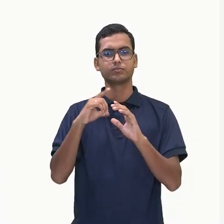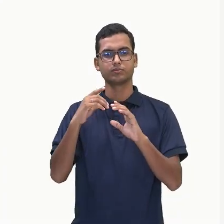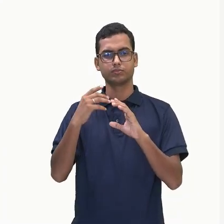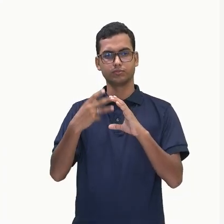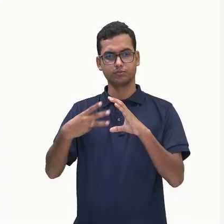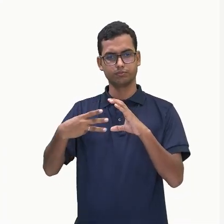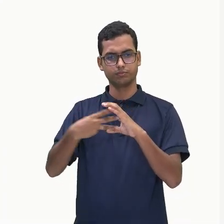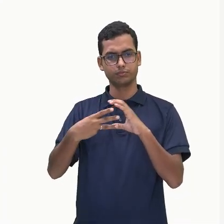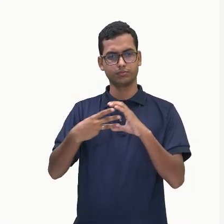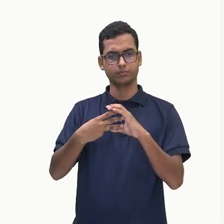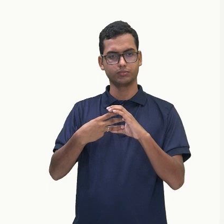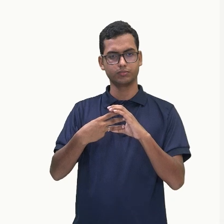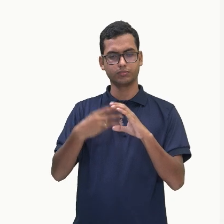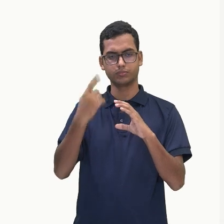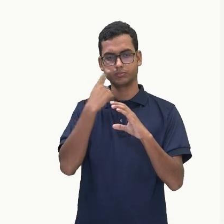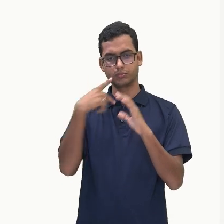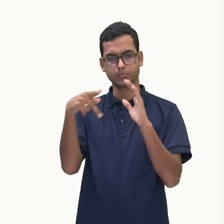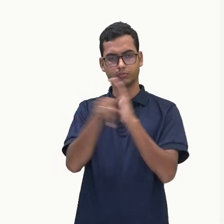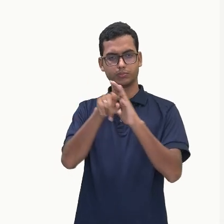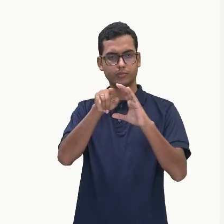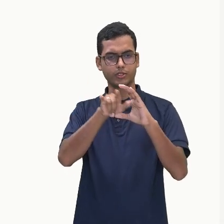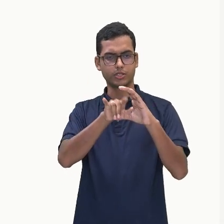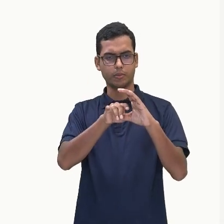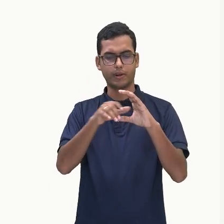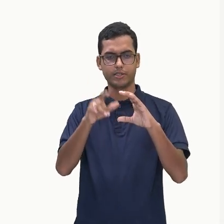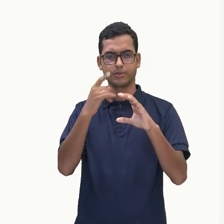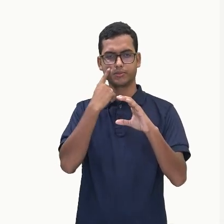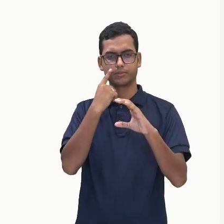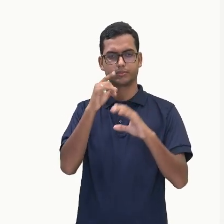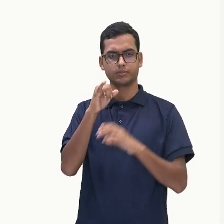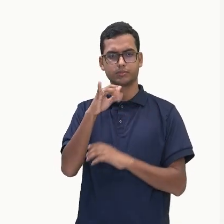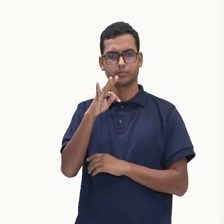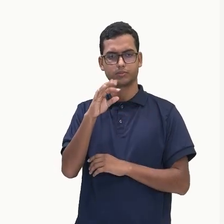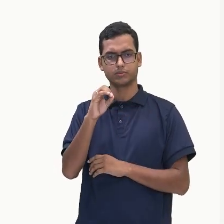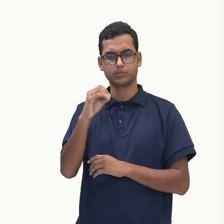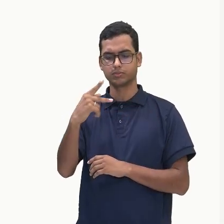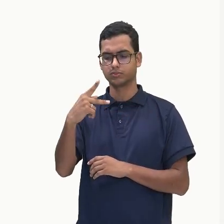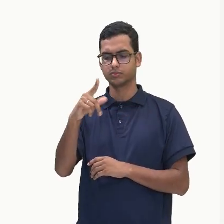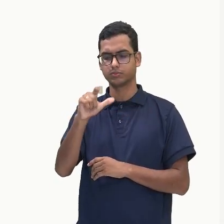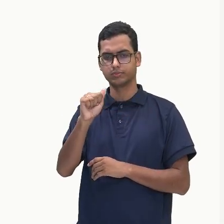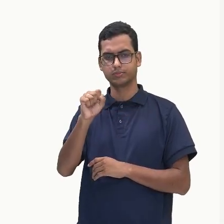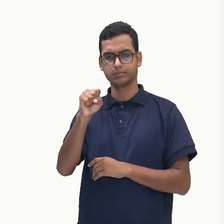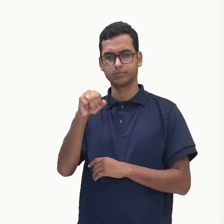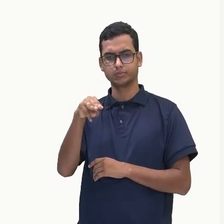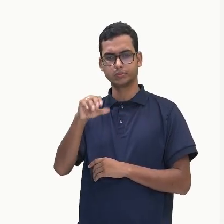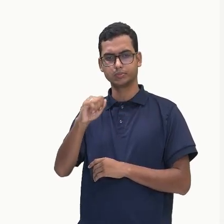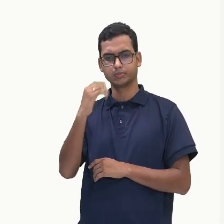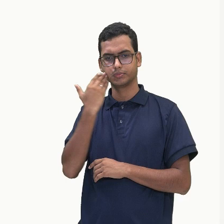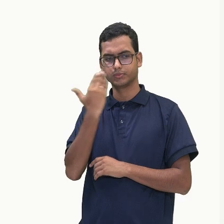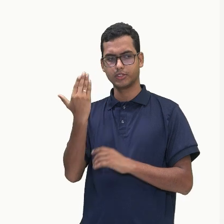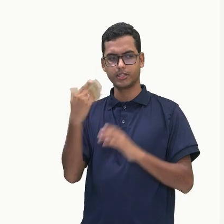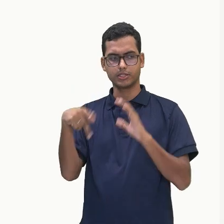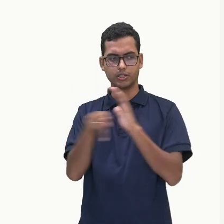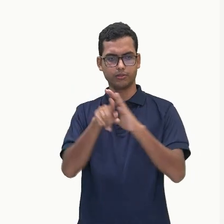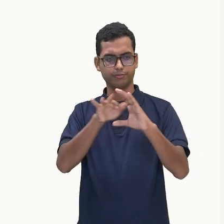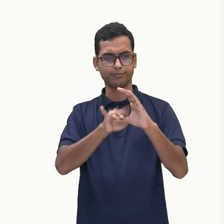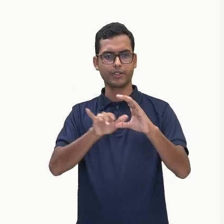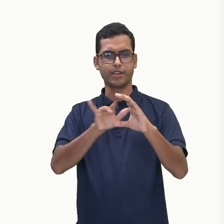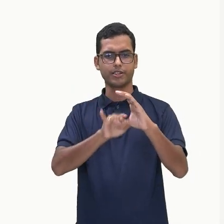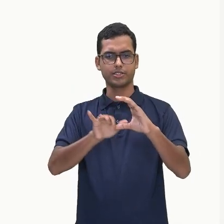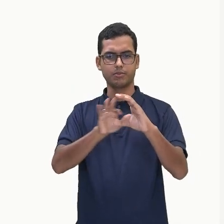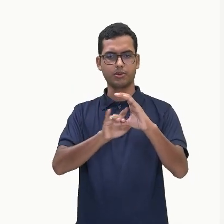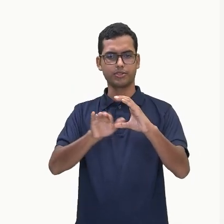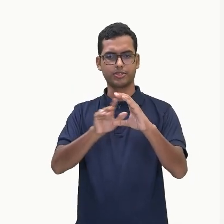essa imagem aqui, onde ele está sendo demonstrado com esse líquido